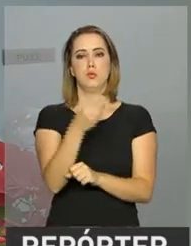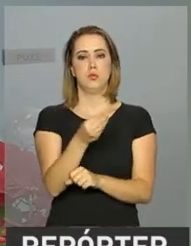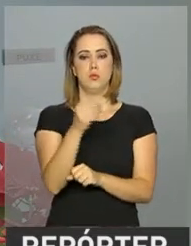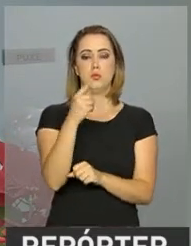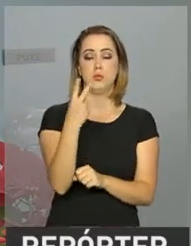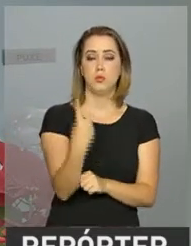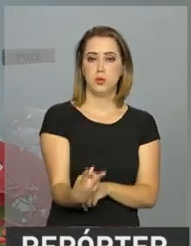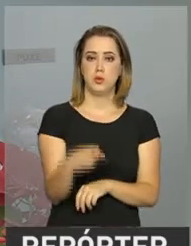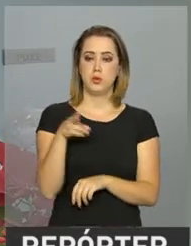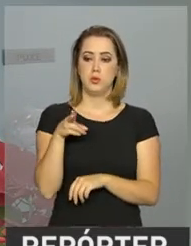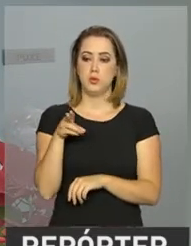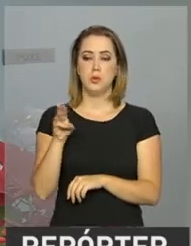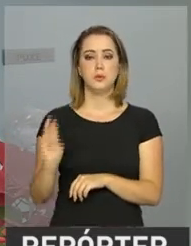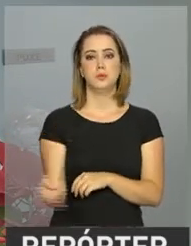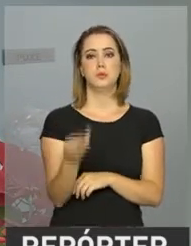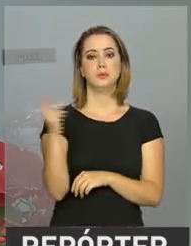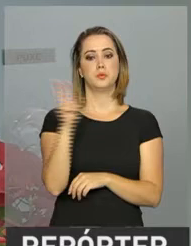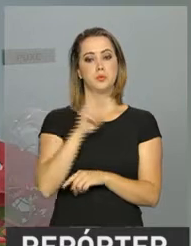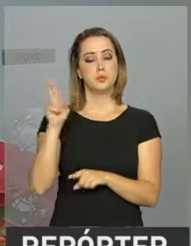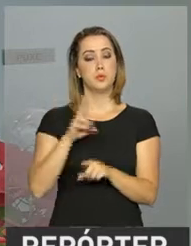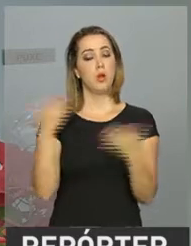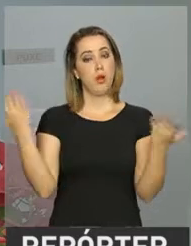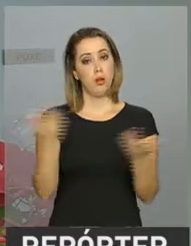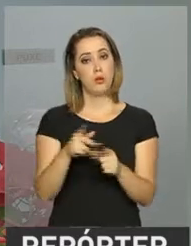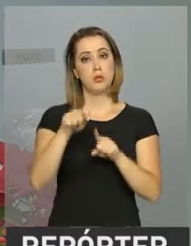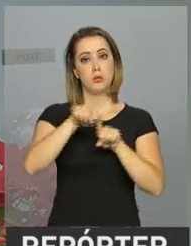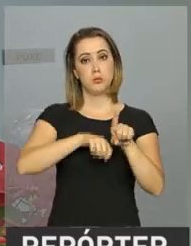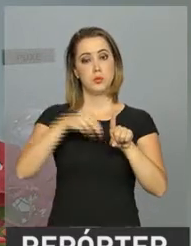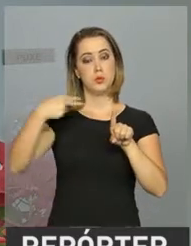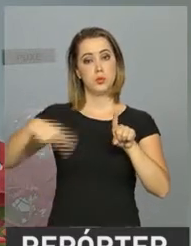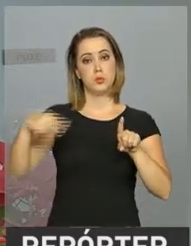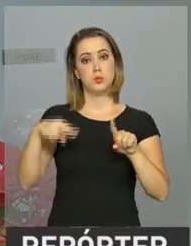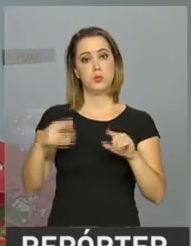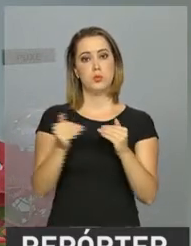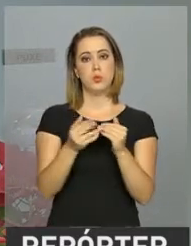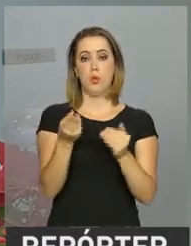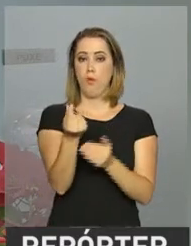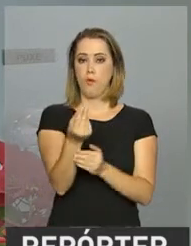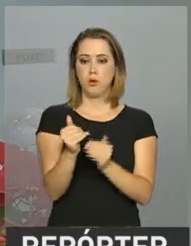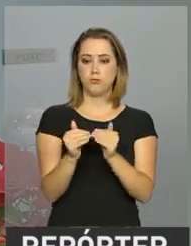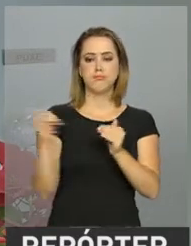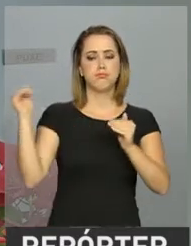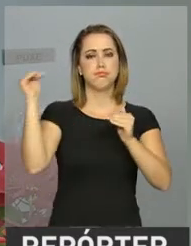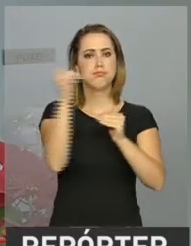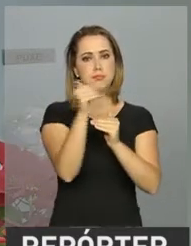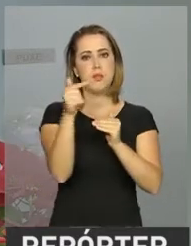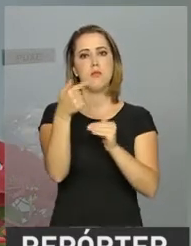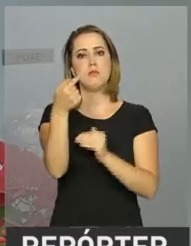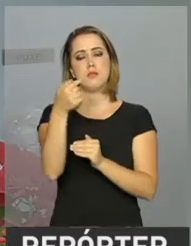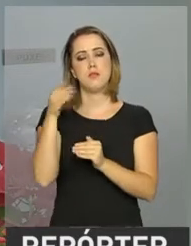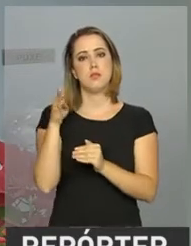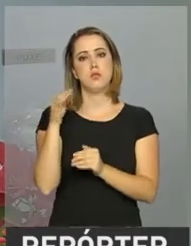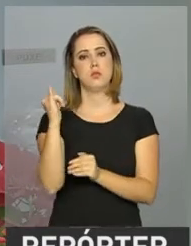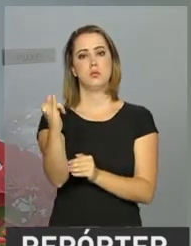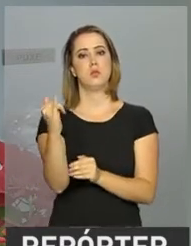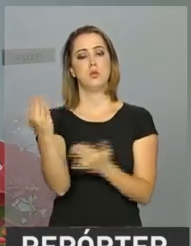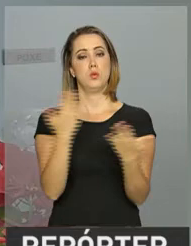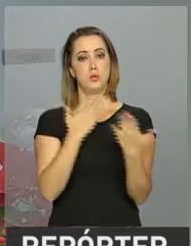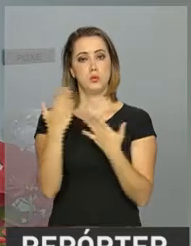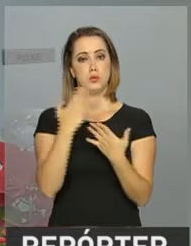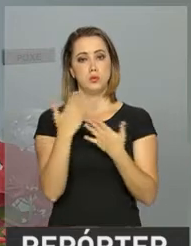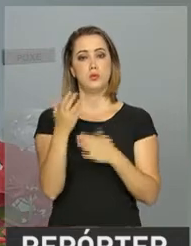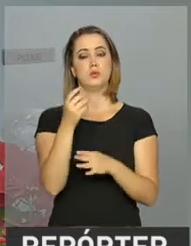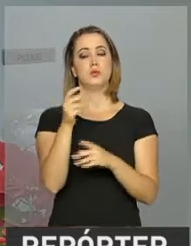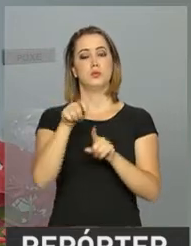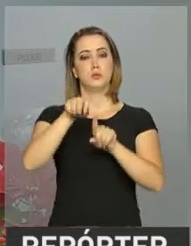245 milhões de reais em novembro deste ano o valor ultrapassa em quase 7 bilhões de reais o que foi arrecadado no